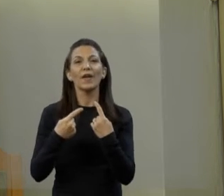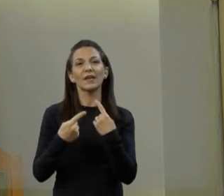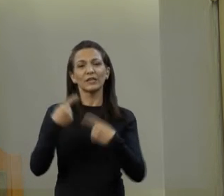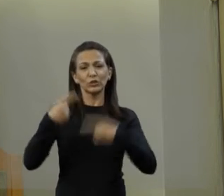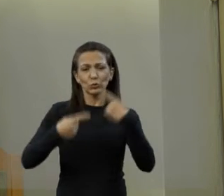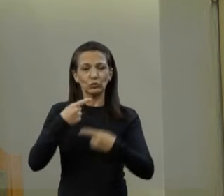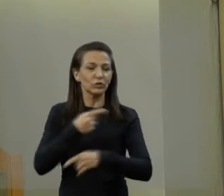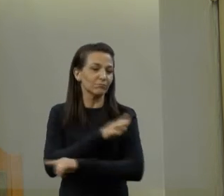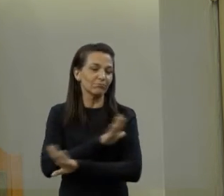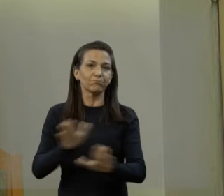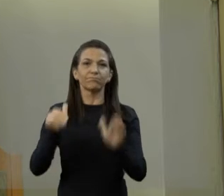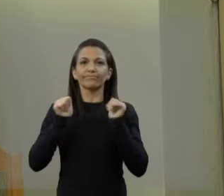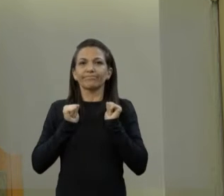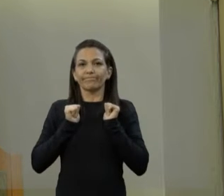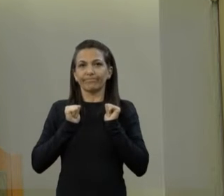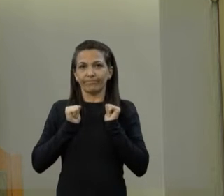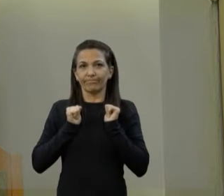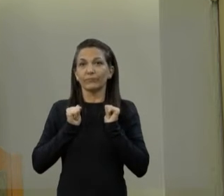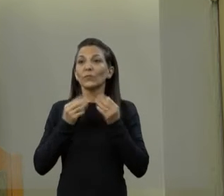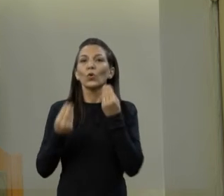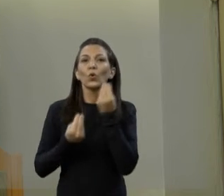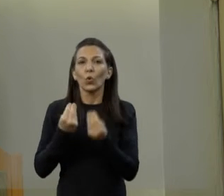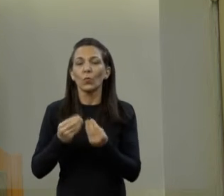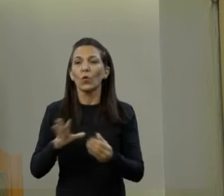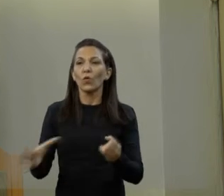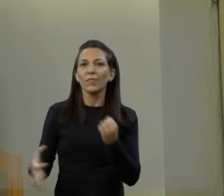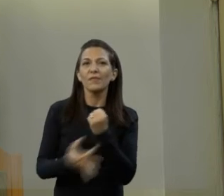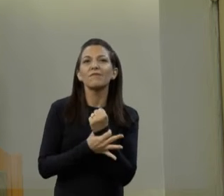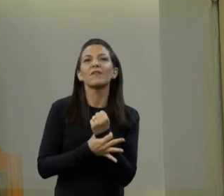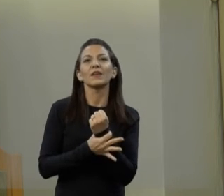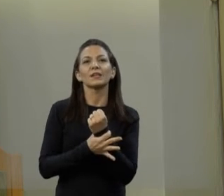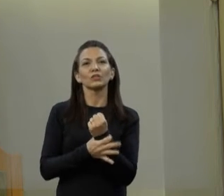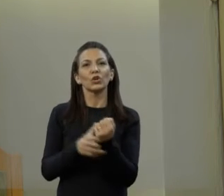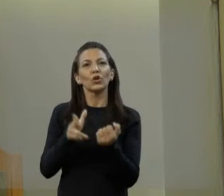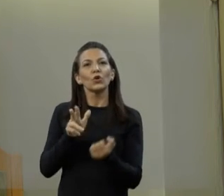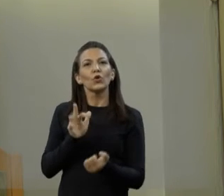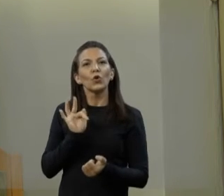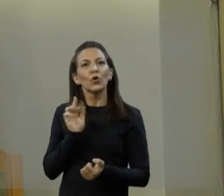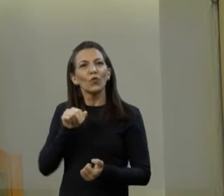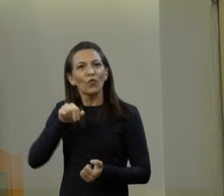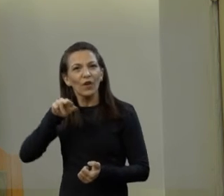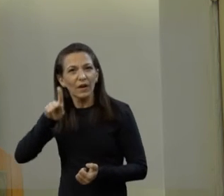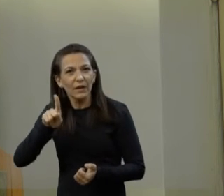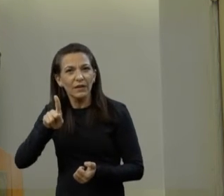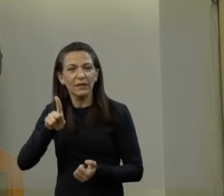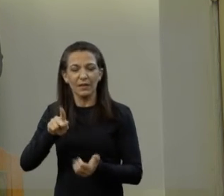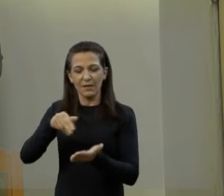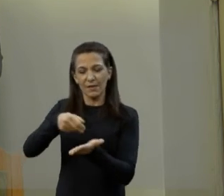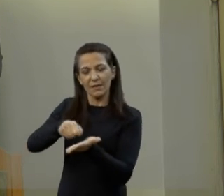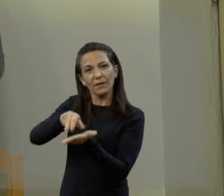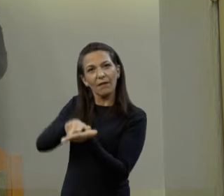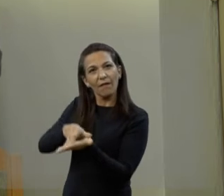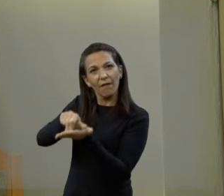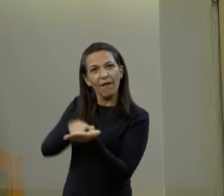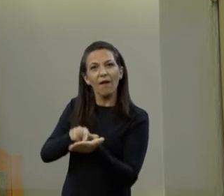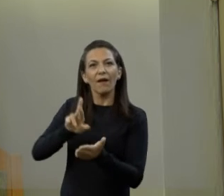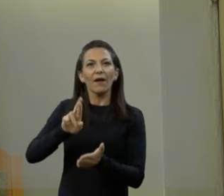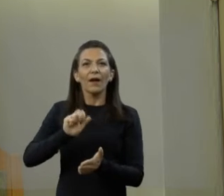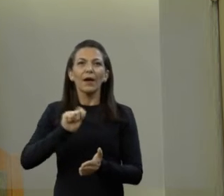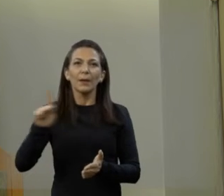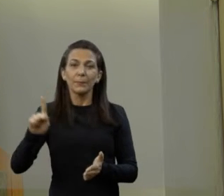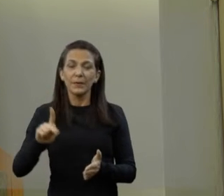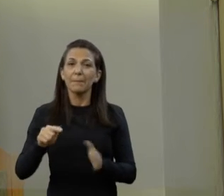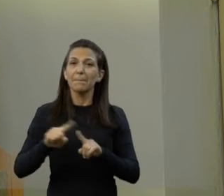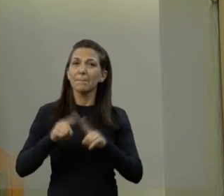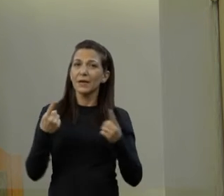então com certeza a gente defende sim o funk o rap como qualquer outra manifestação cultural mas